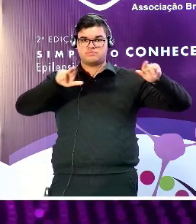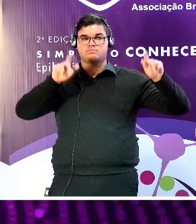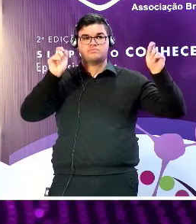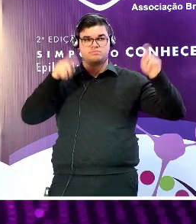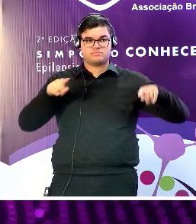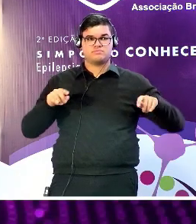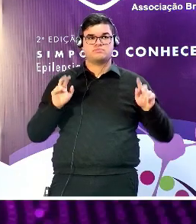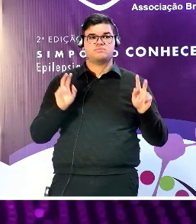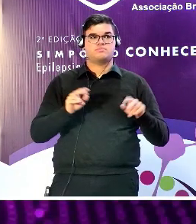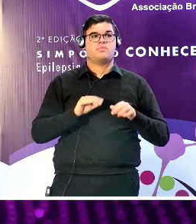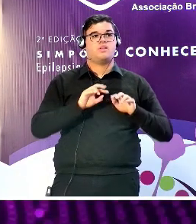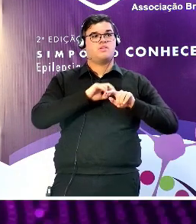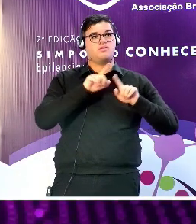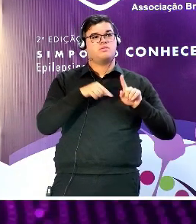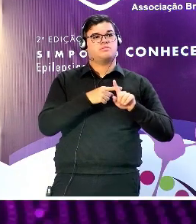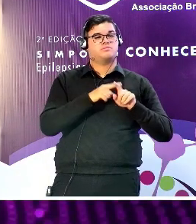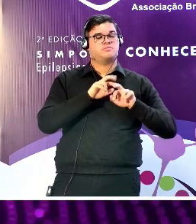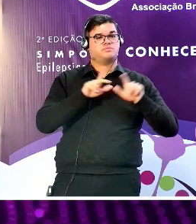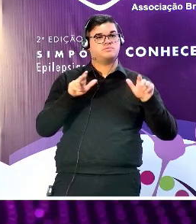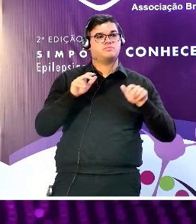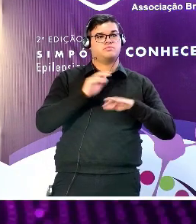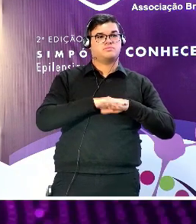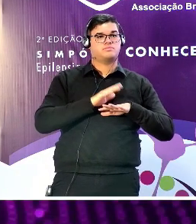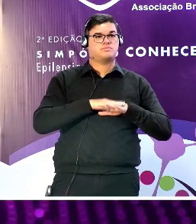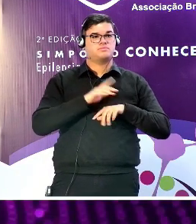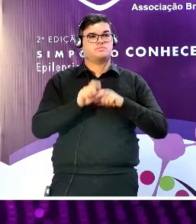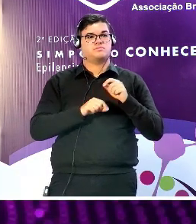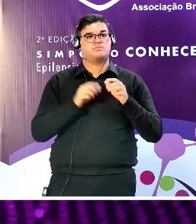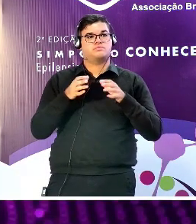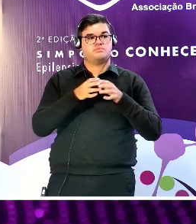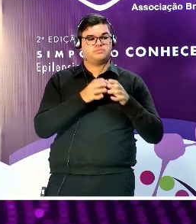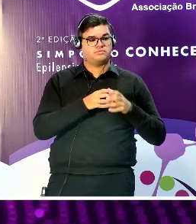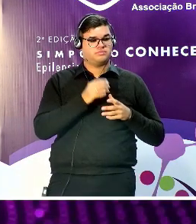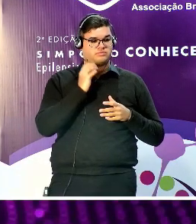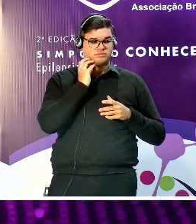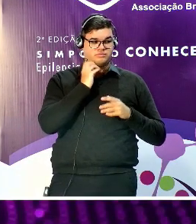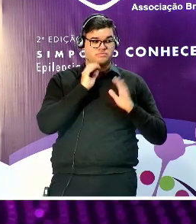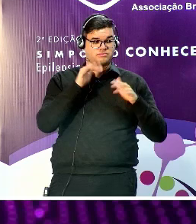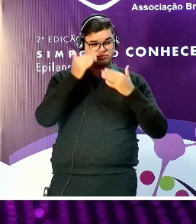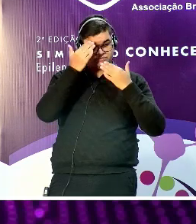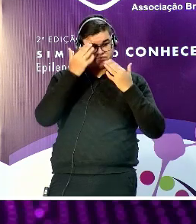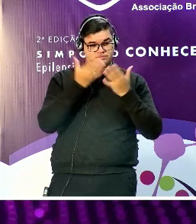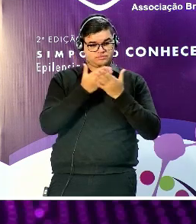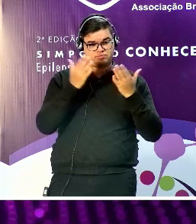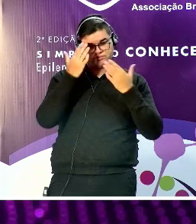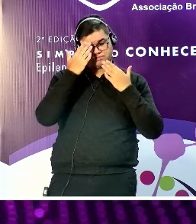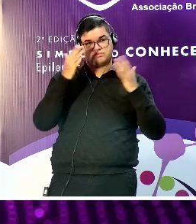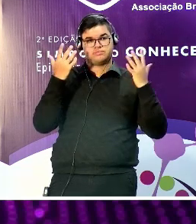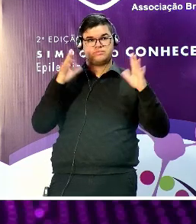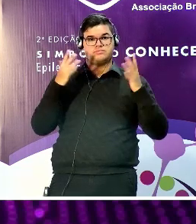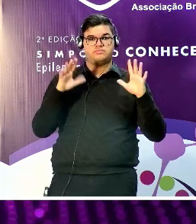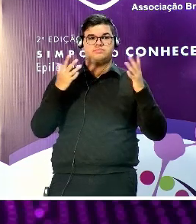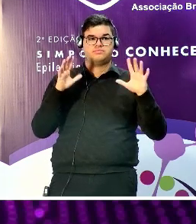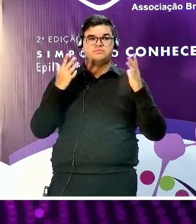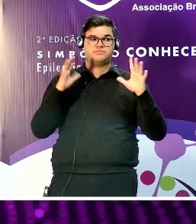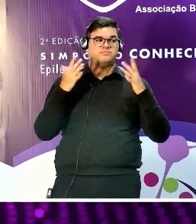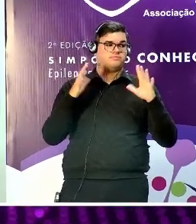vários métodos para fazer a modulação dessa expressão gênica. Muito obrigado.